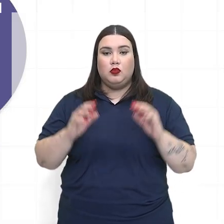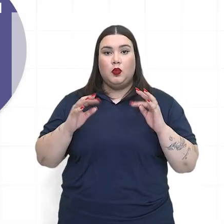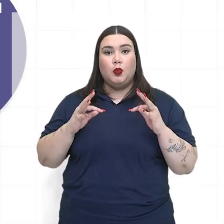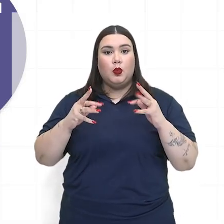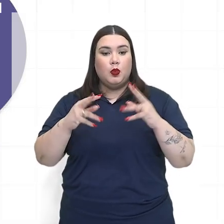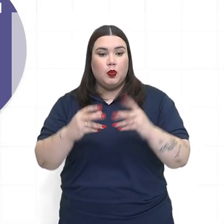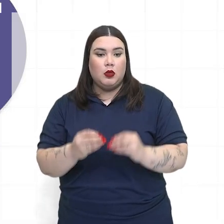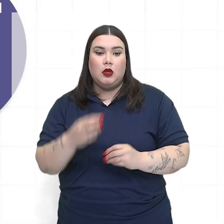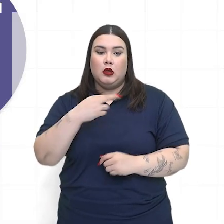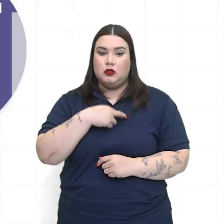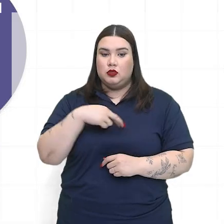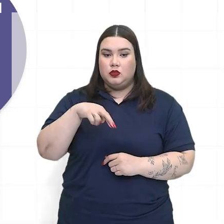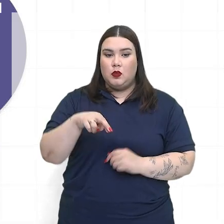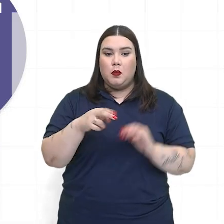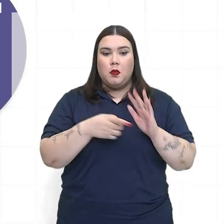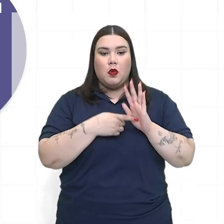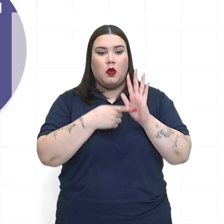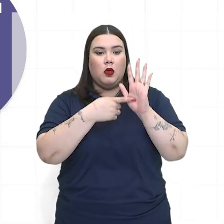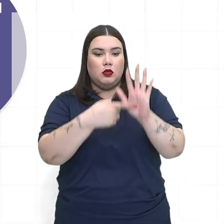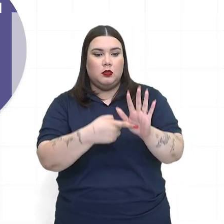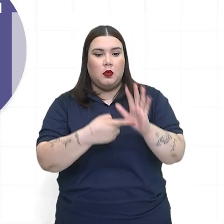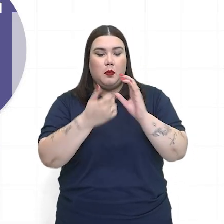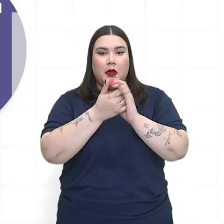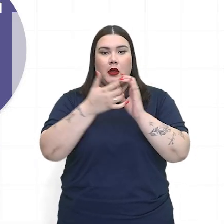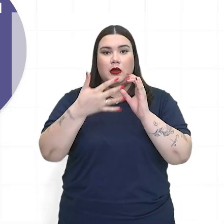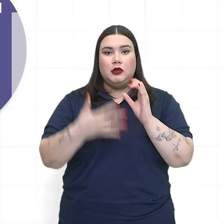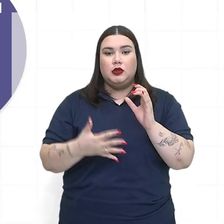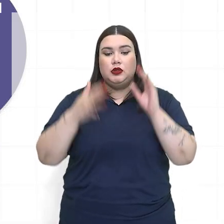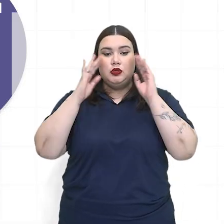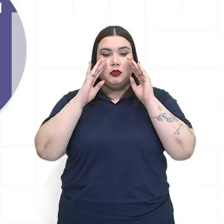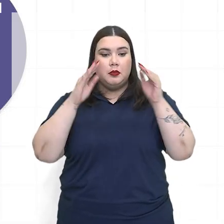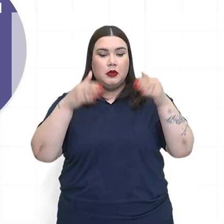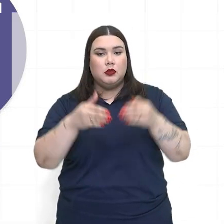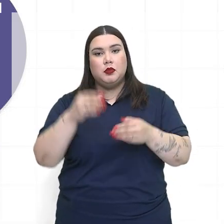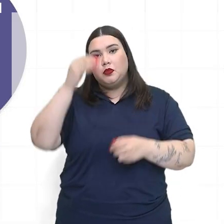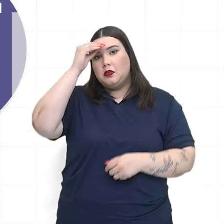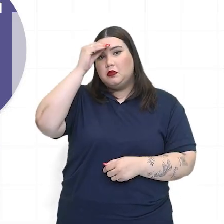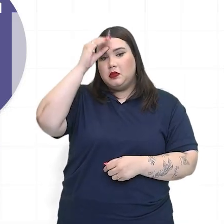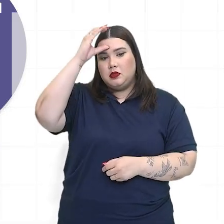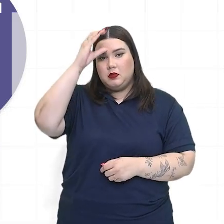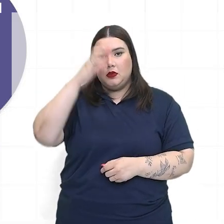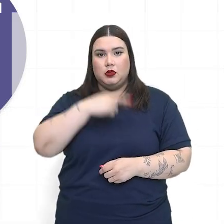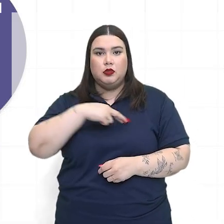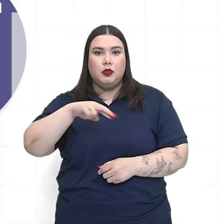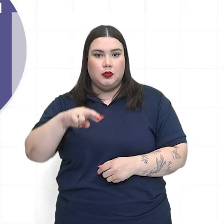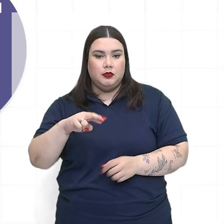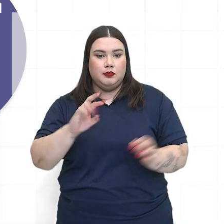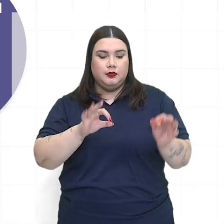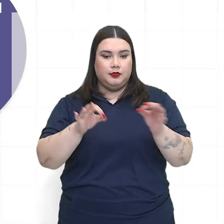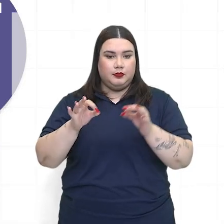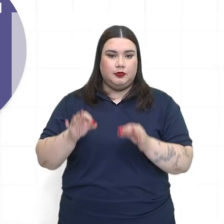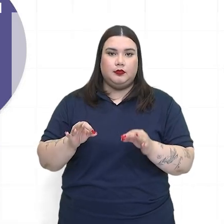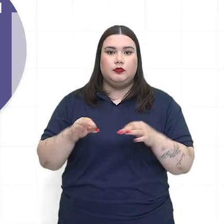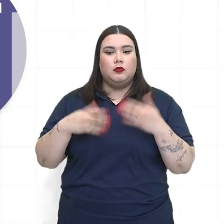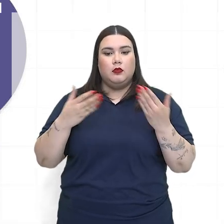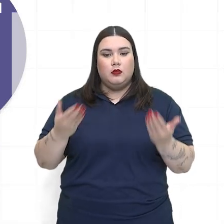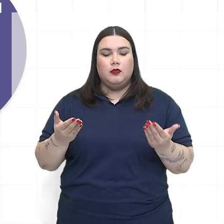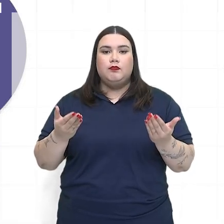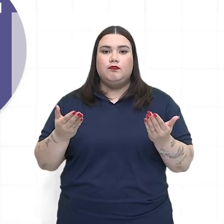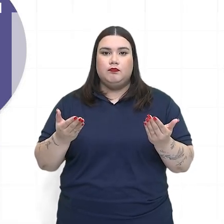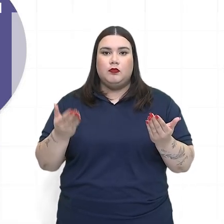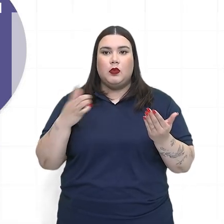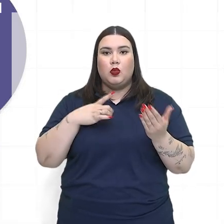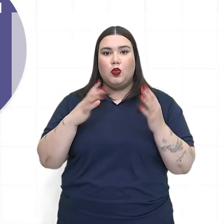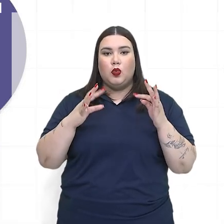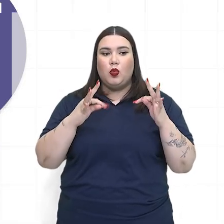Todas as religiões apresentam um corpo específico de conhecimentos religiosos. Ou seja, toda religião